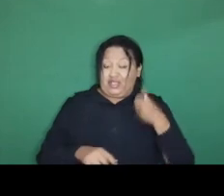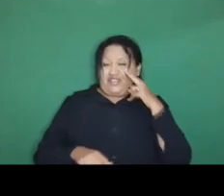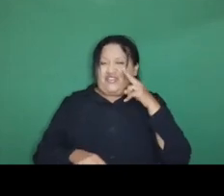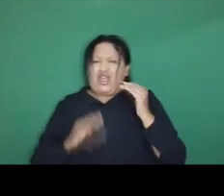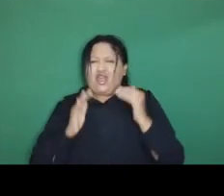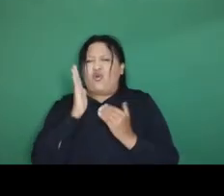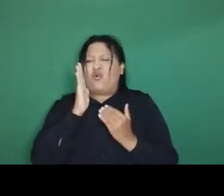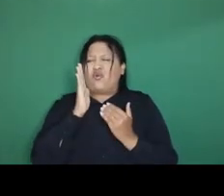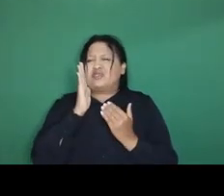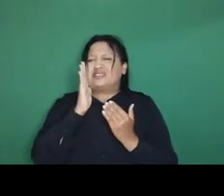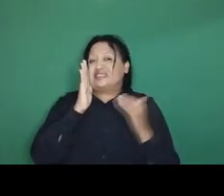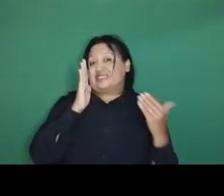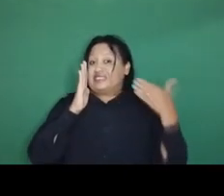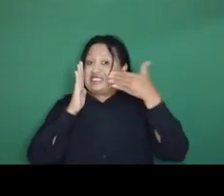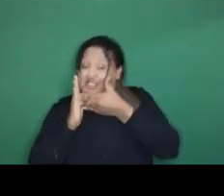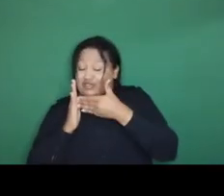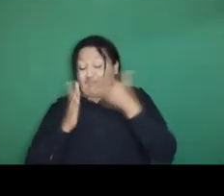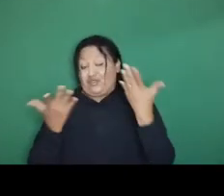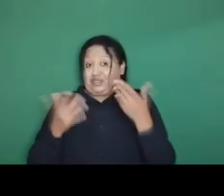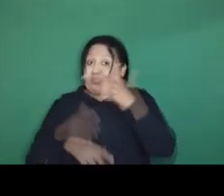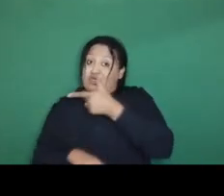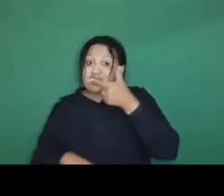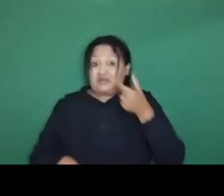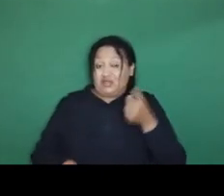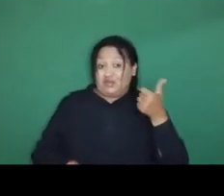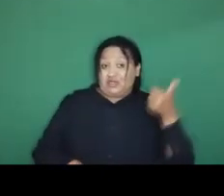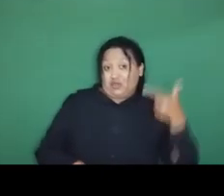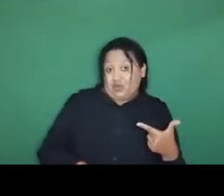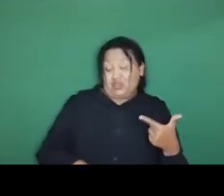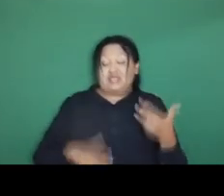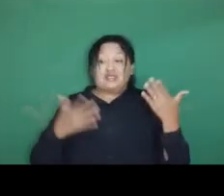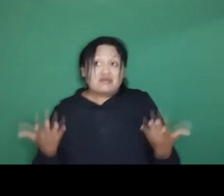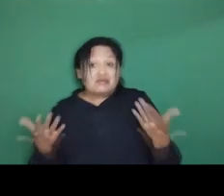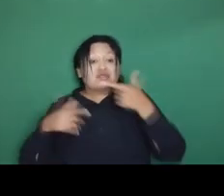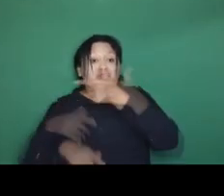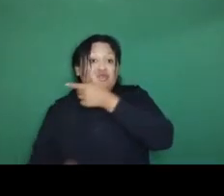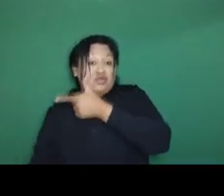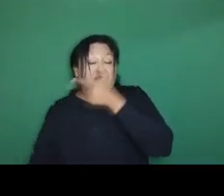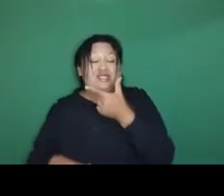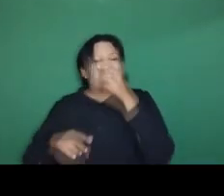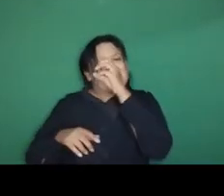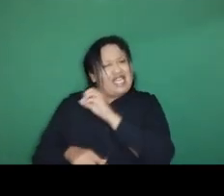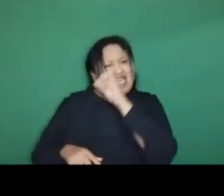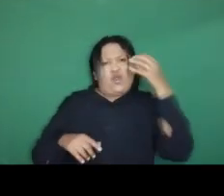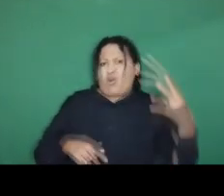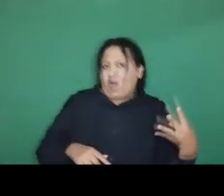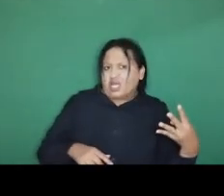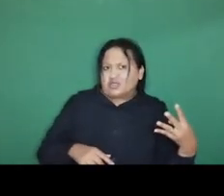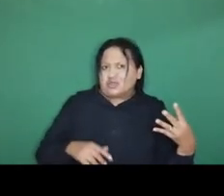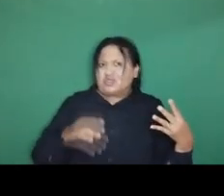população de 2012 para 2019 é exatamente o contrário né ó 0 a 4 anos